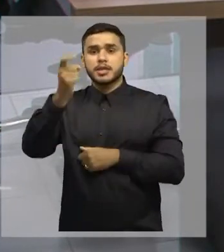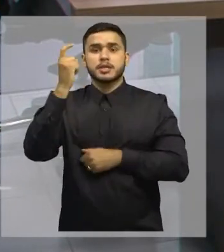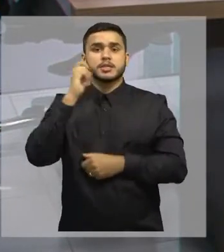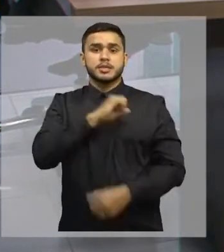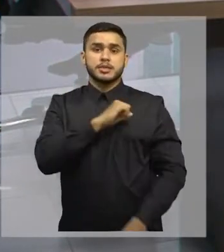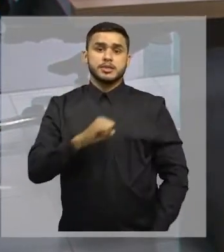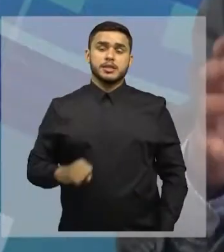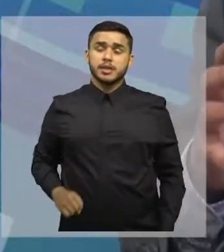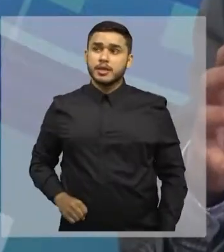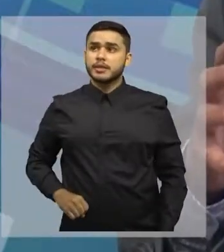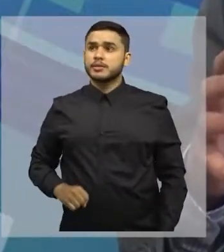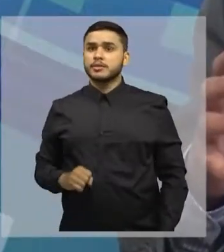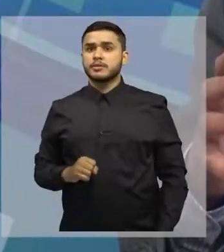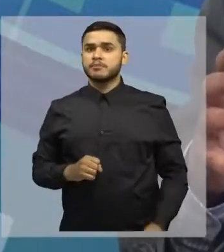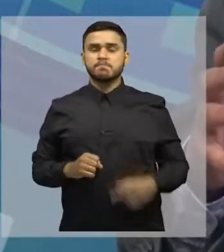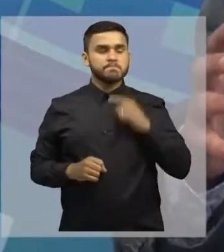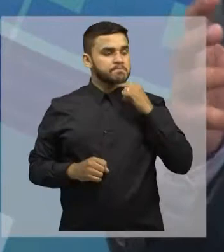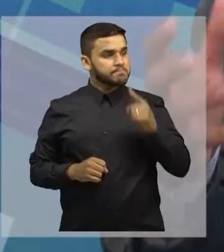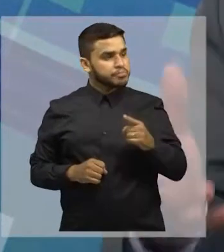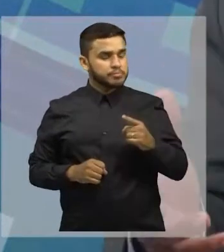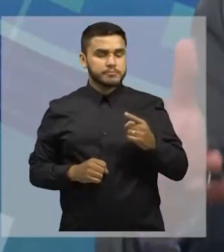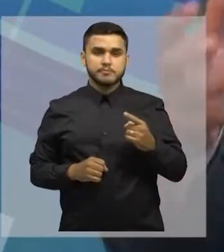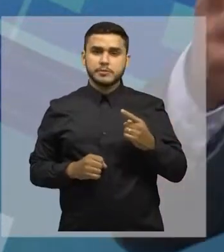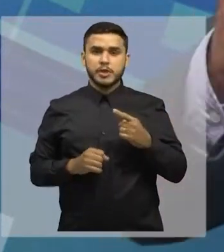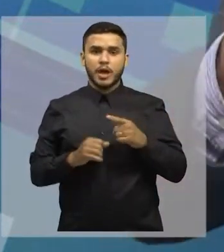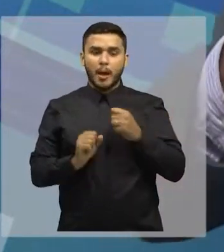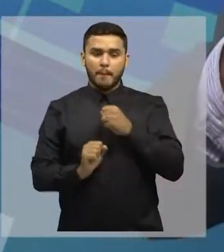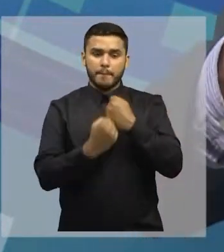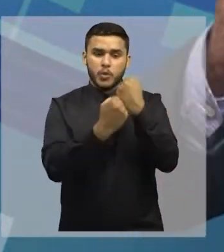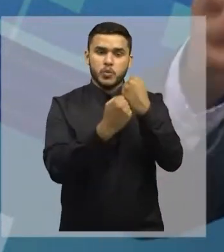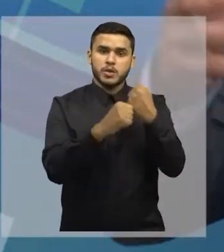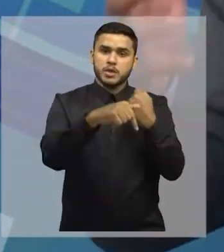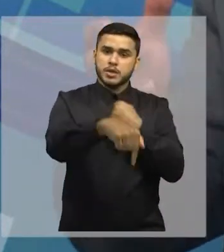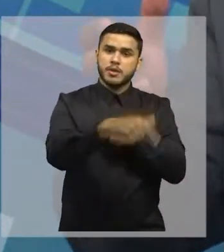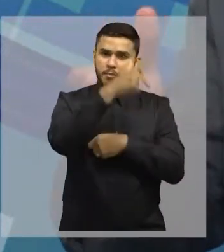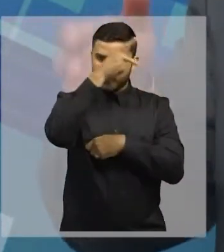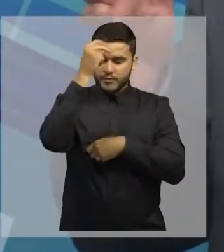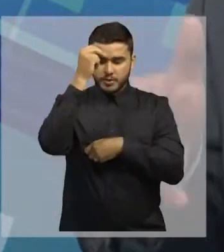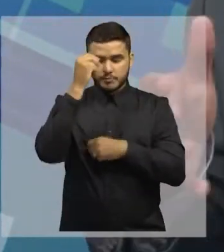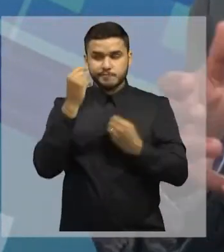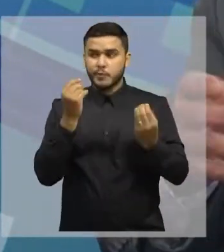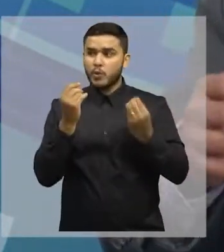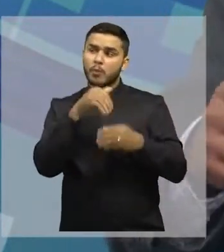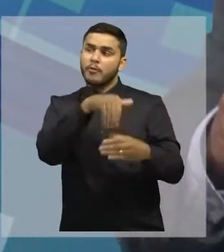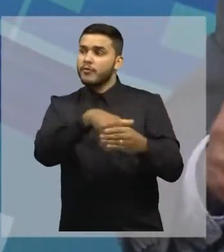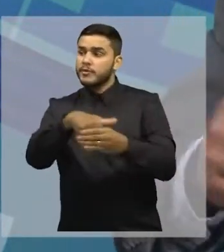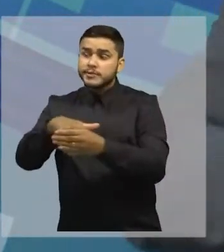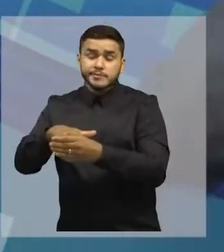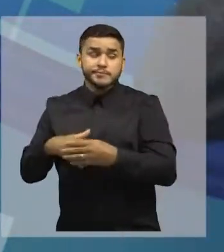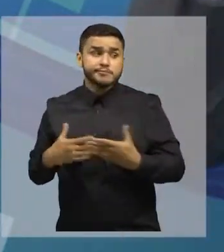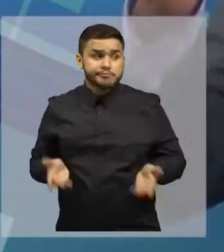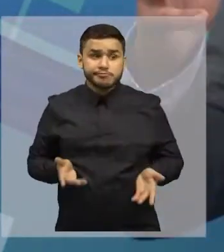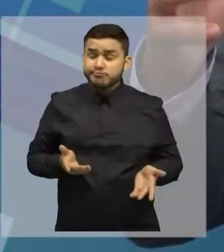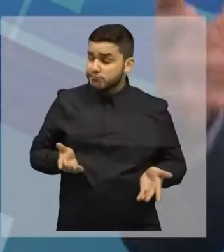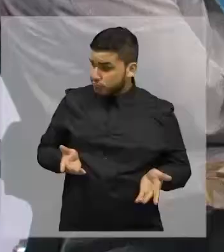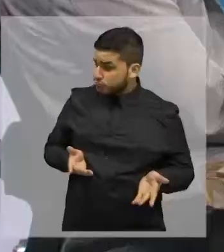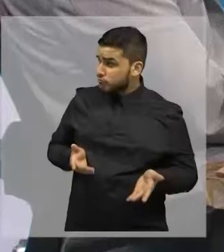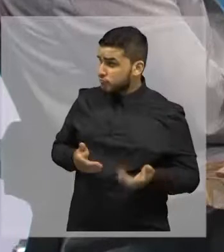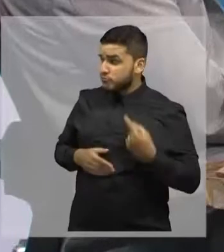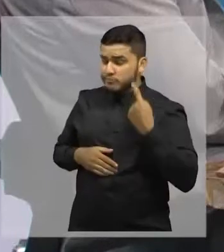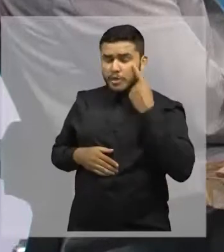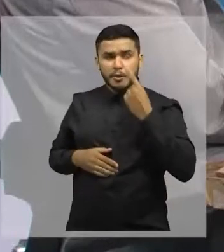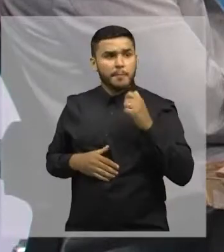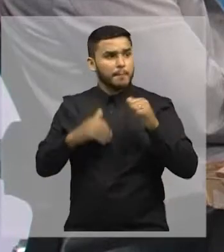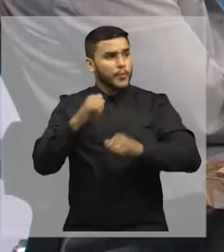muita coisa em jogo nova no sentido de mudanças partidárias, partidos tradicionais que minguaram, partidos novos que de repente, como,